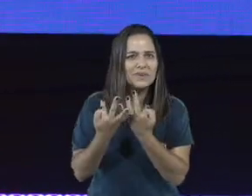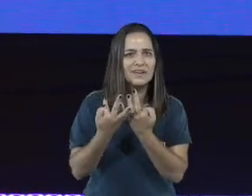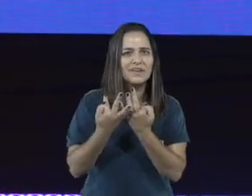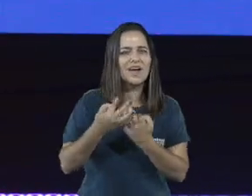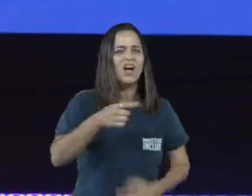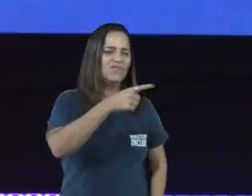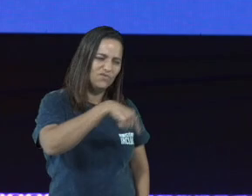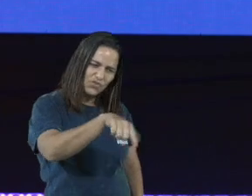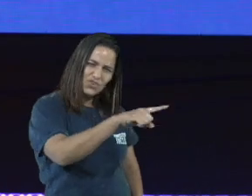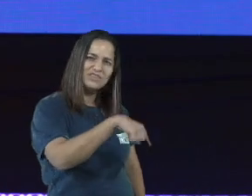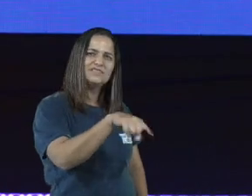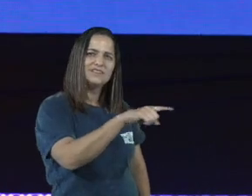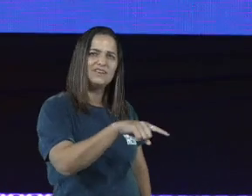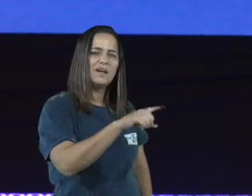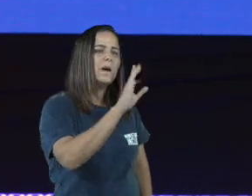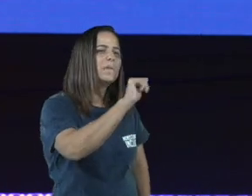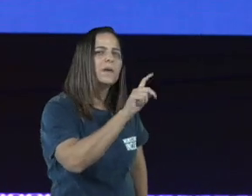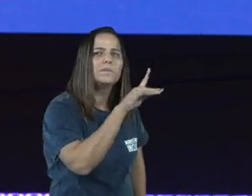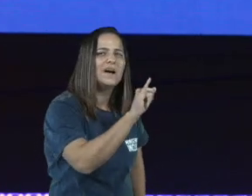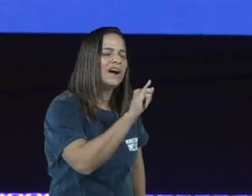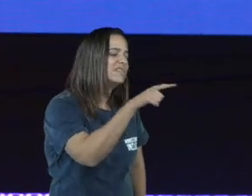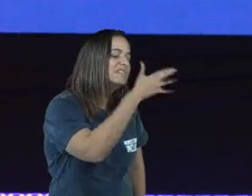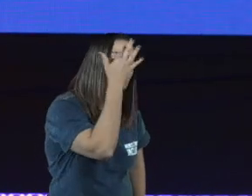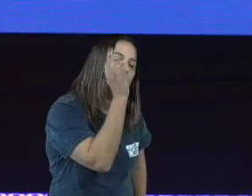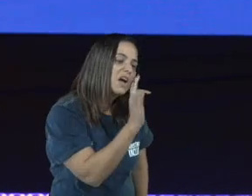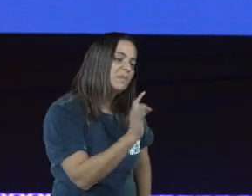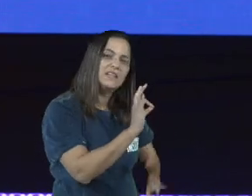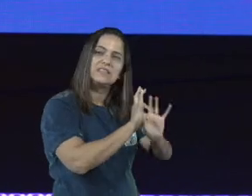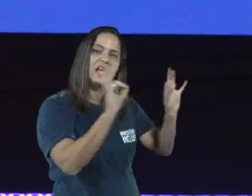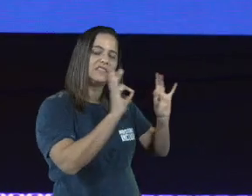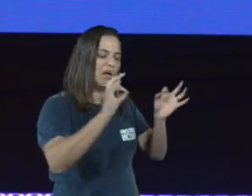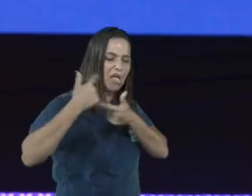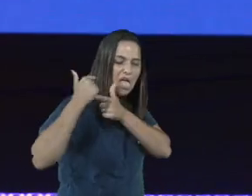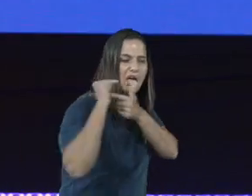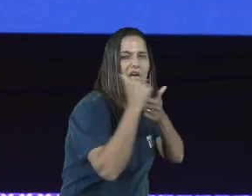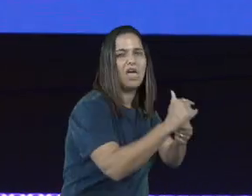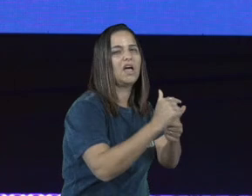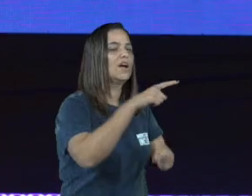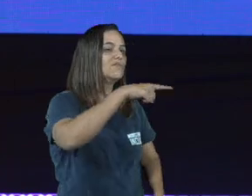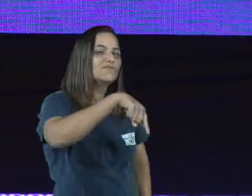que é pai não sabe de nada porque você é quadrado foi gerado numa outra civilização